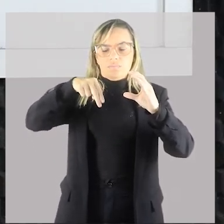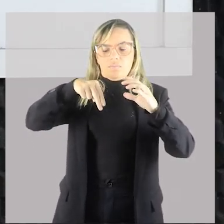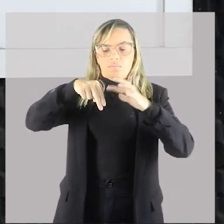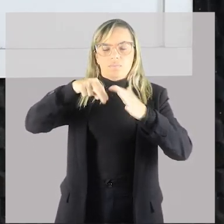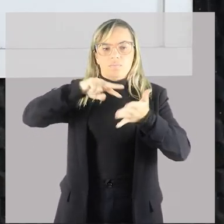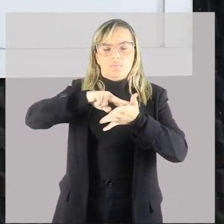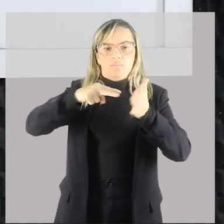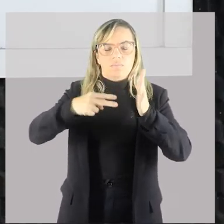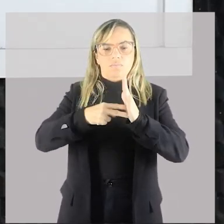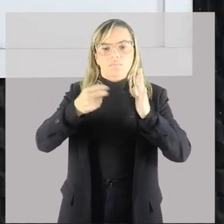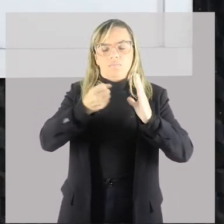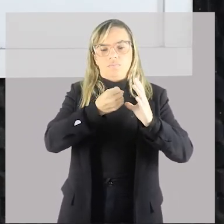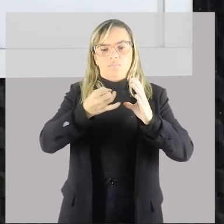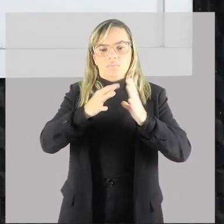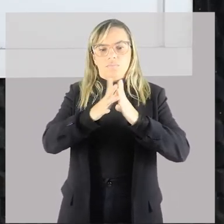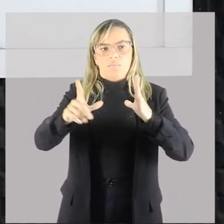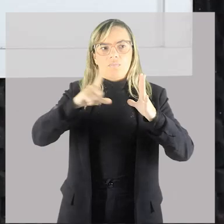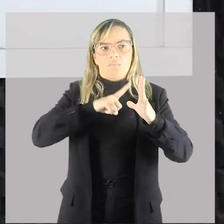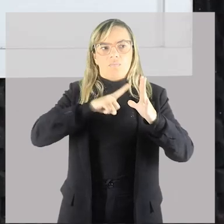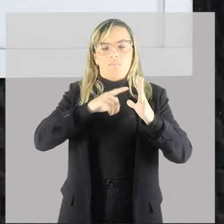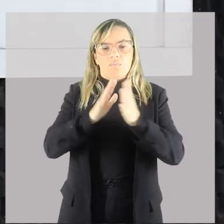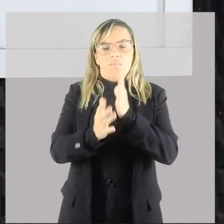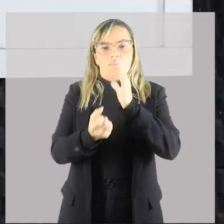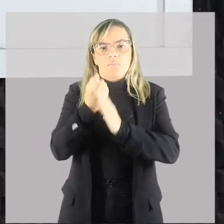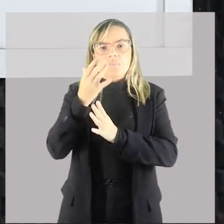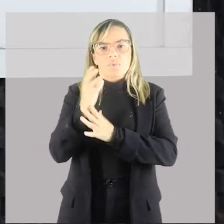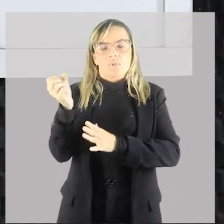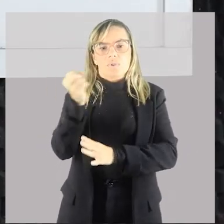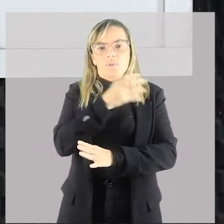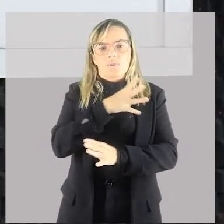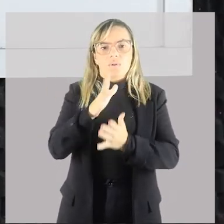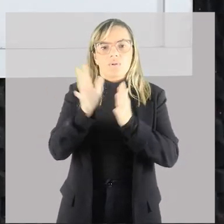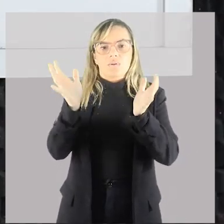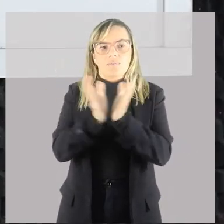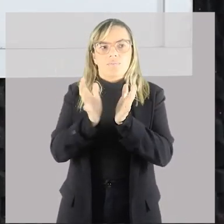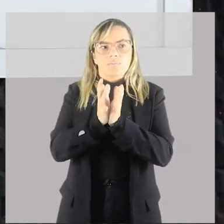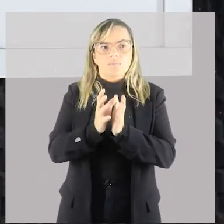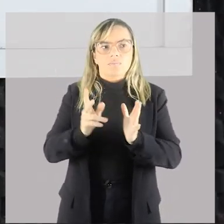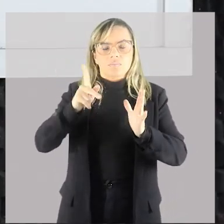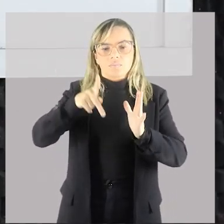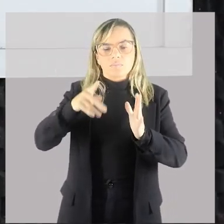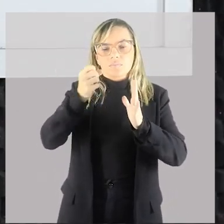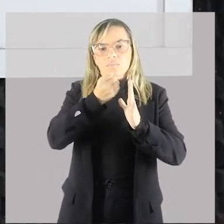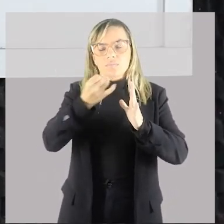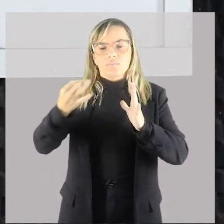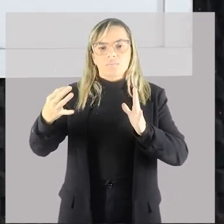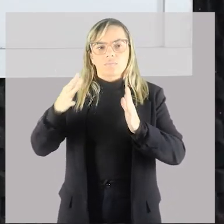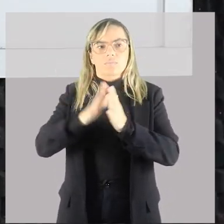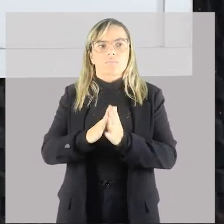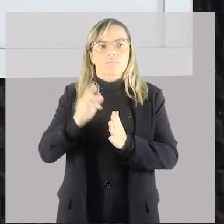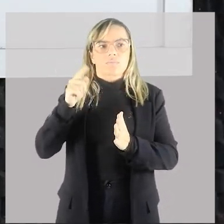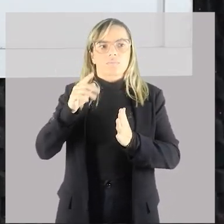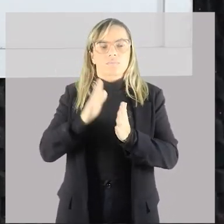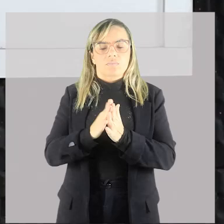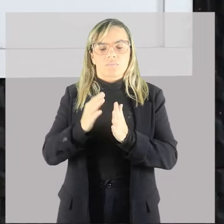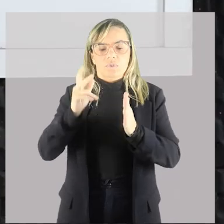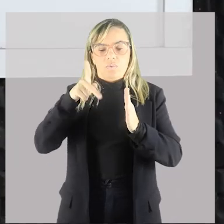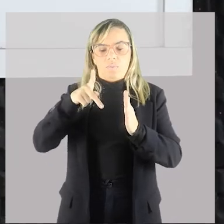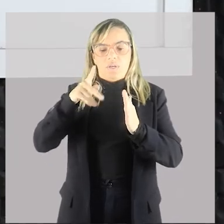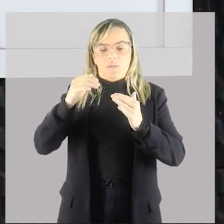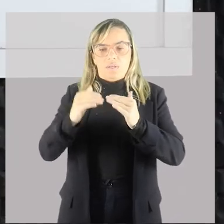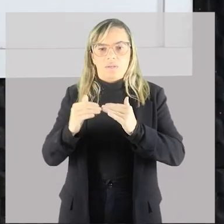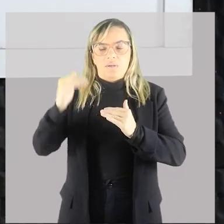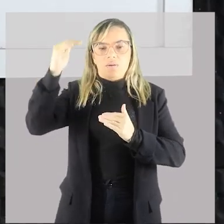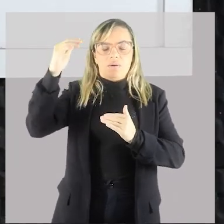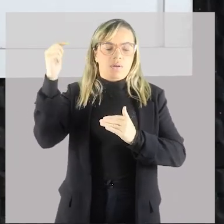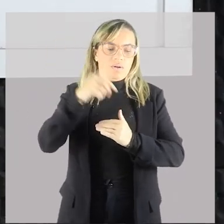você tem para formar os grupos e P a quantidade de elementos que tem um grupo, esse N é maior que P. Então, você usa uma fórmula